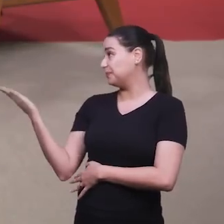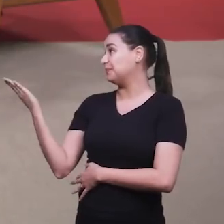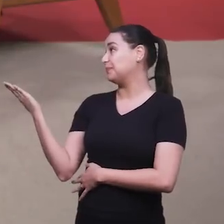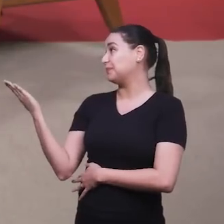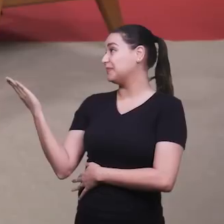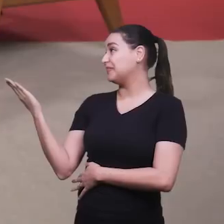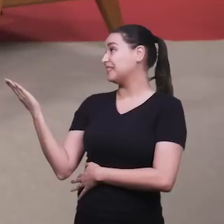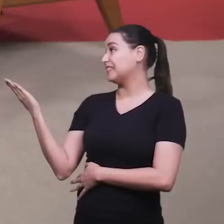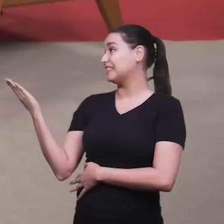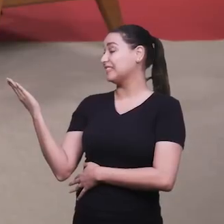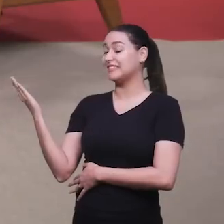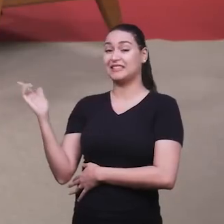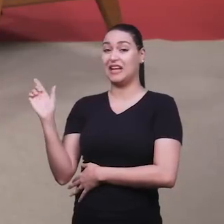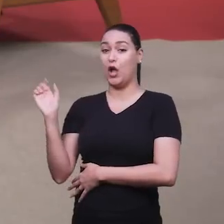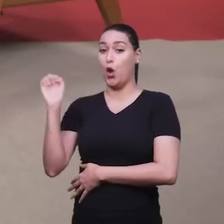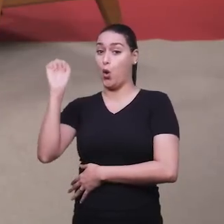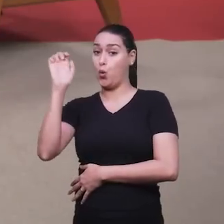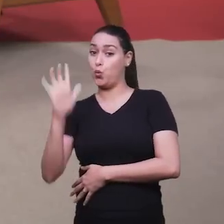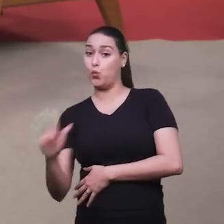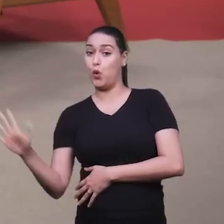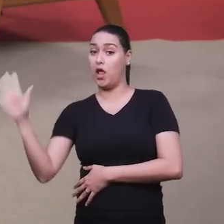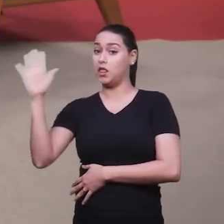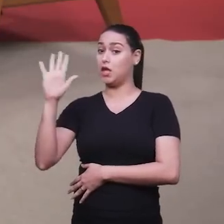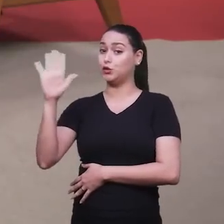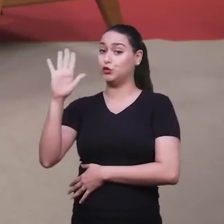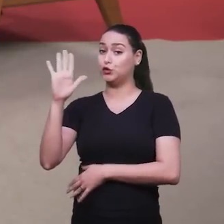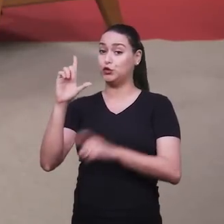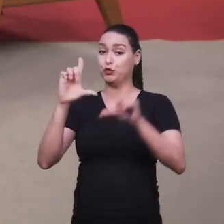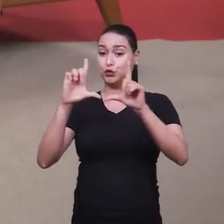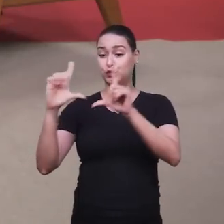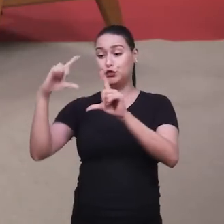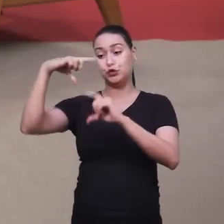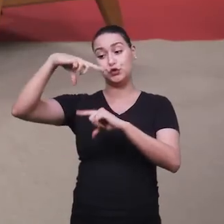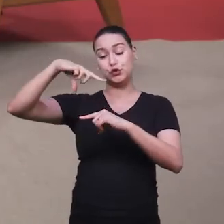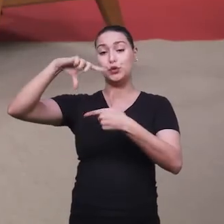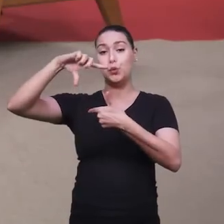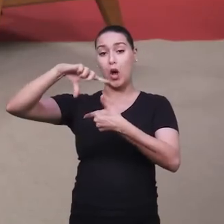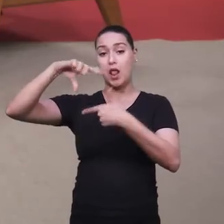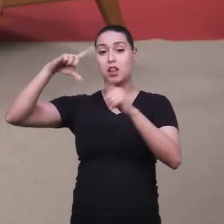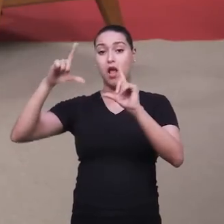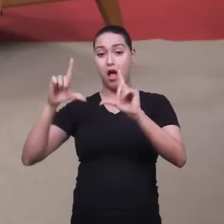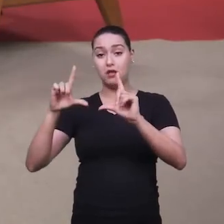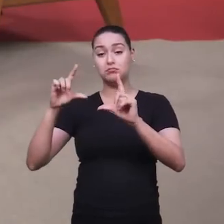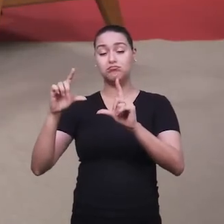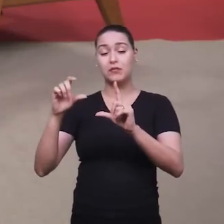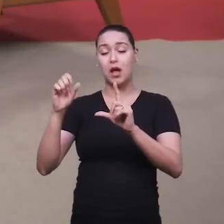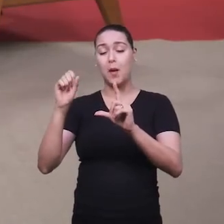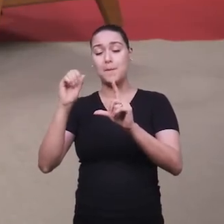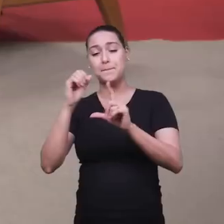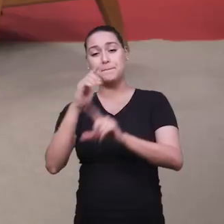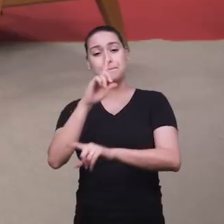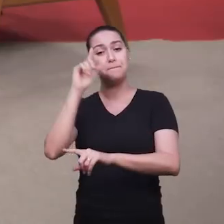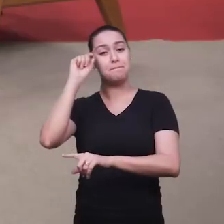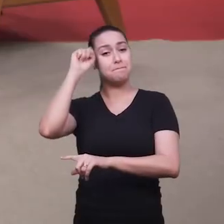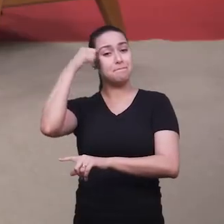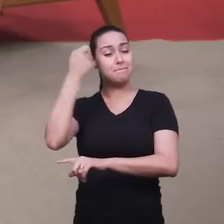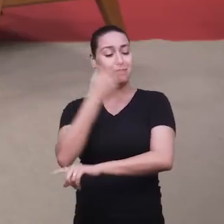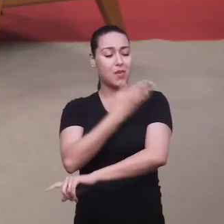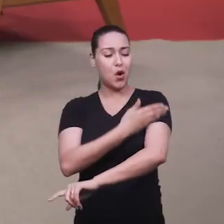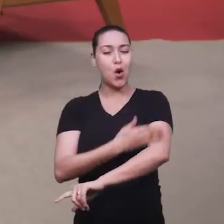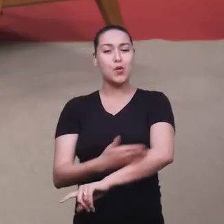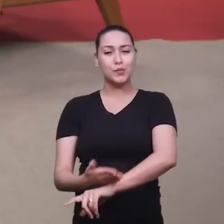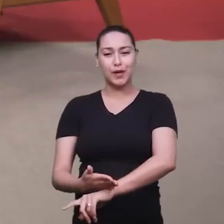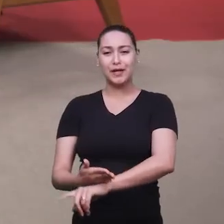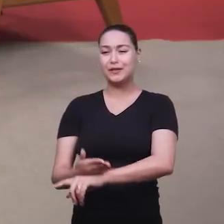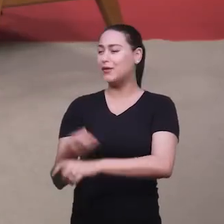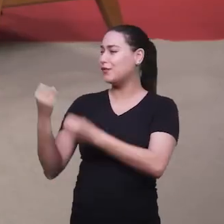tela, né? Esse quadradinho, pintadinho, branco e preto, e o que significa. Hoje eu vou fazer o seguinte, vamos pedir para os pastores